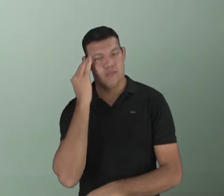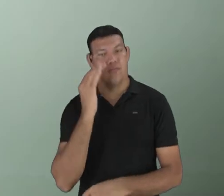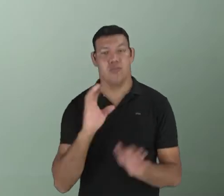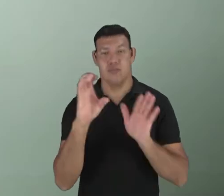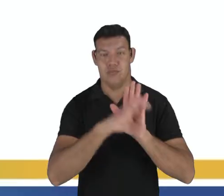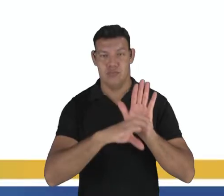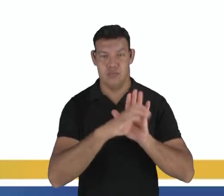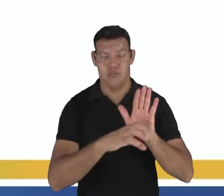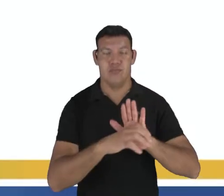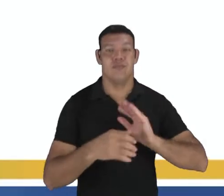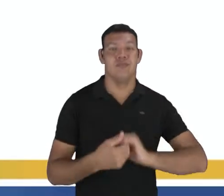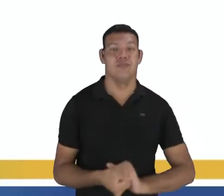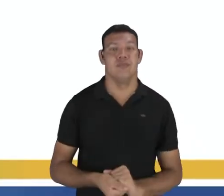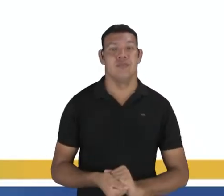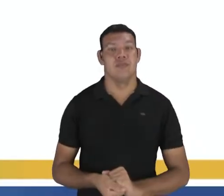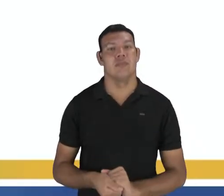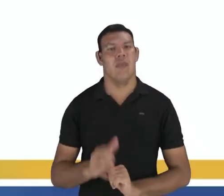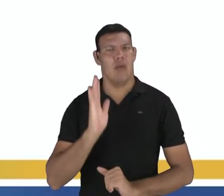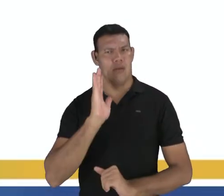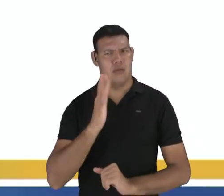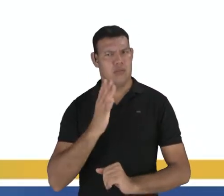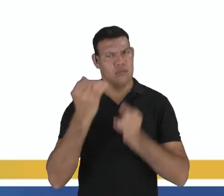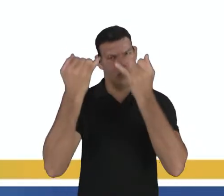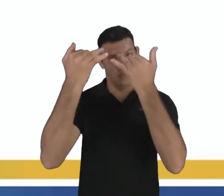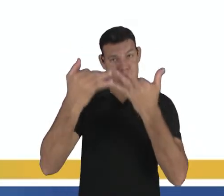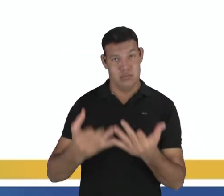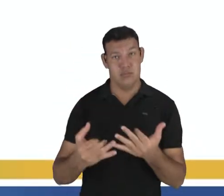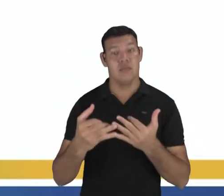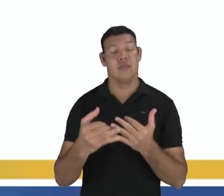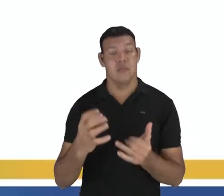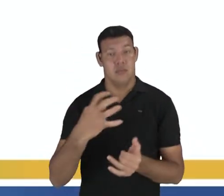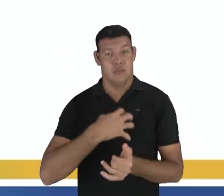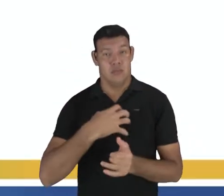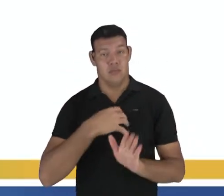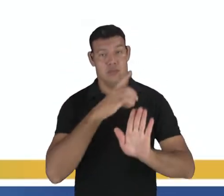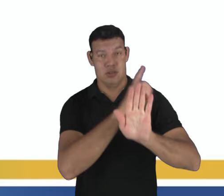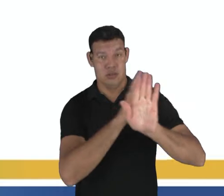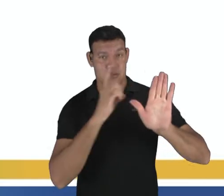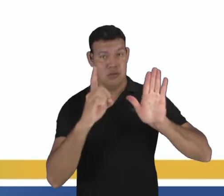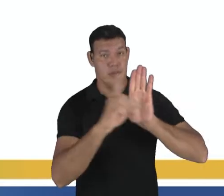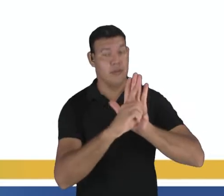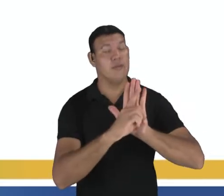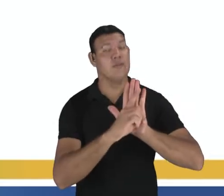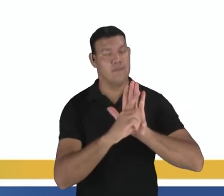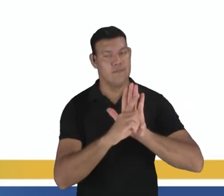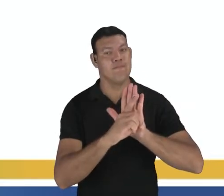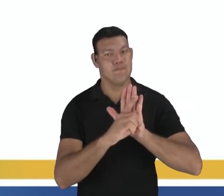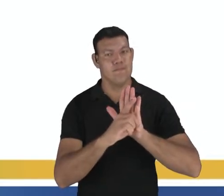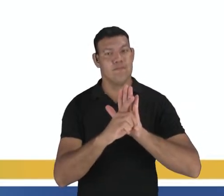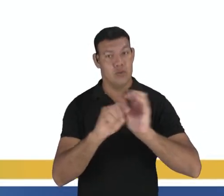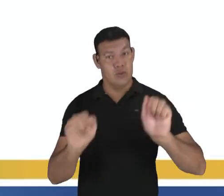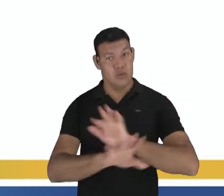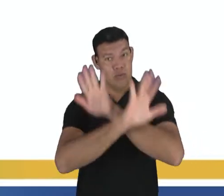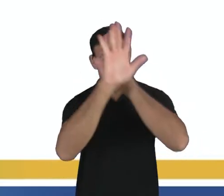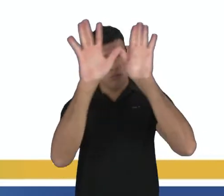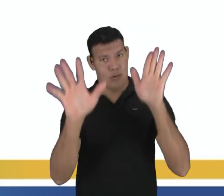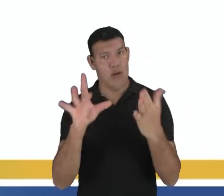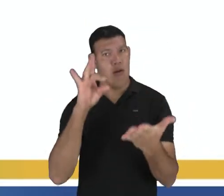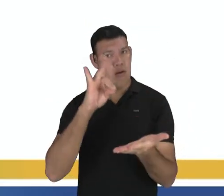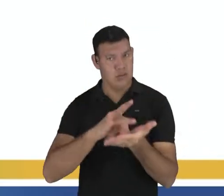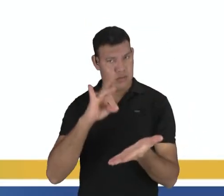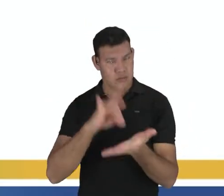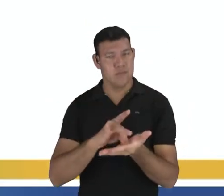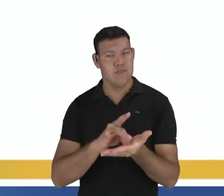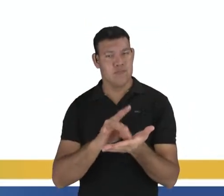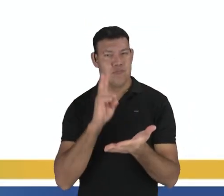dos conteúdos. Vamos lá. Nós já falamos aqui que o sentido denotativo é o sentido objetivo, ou seja,